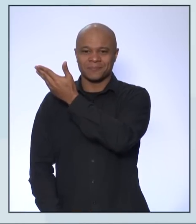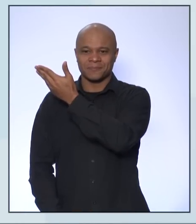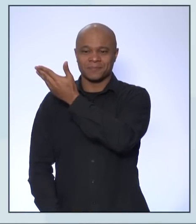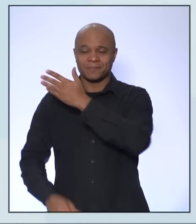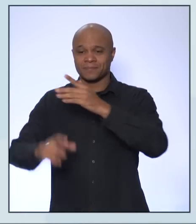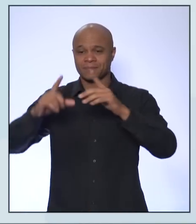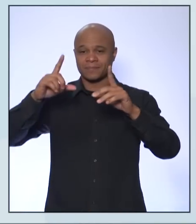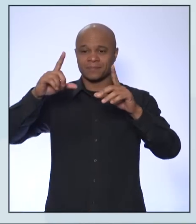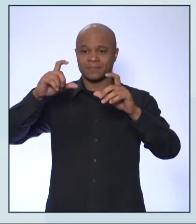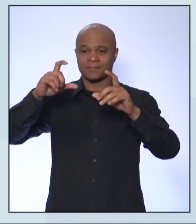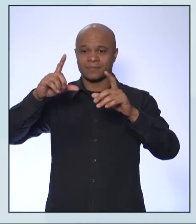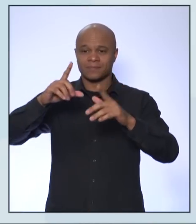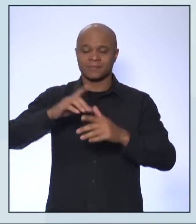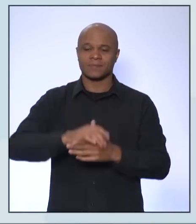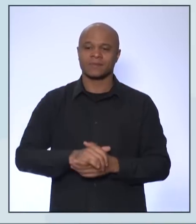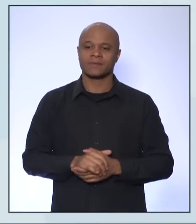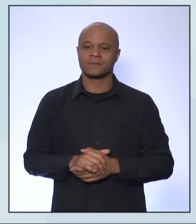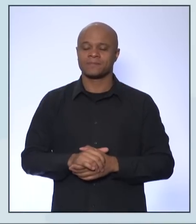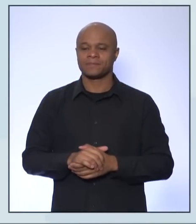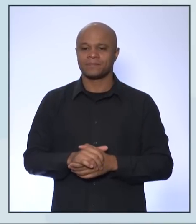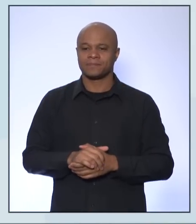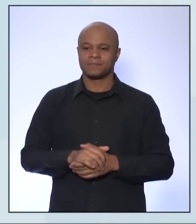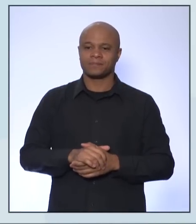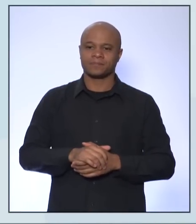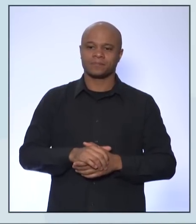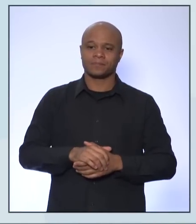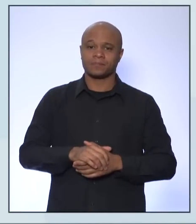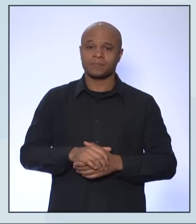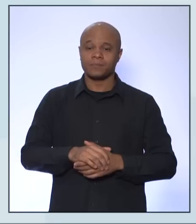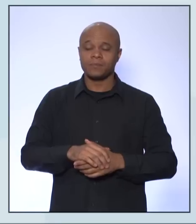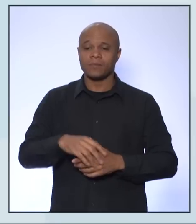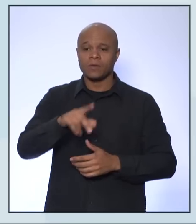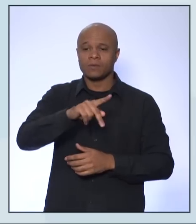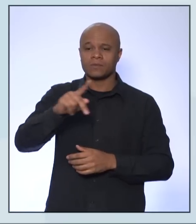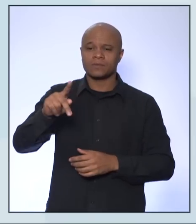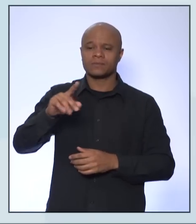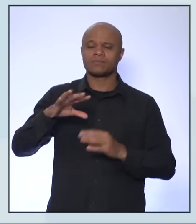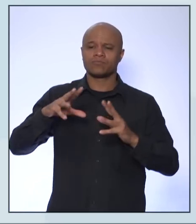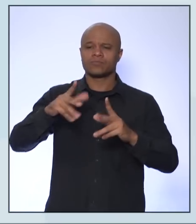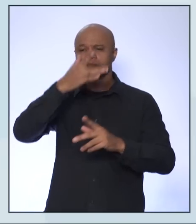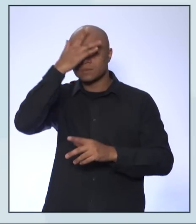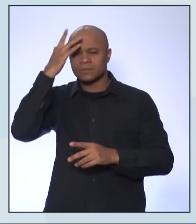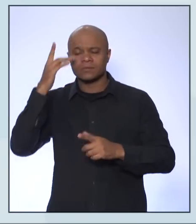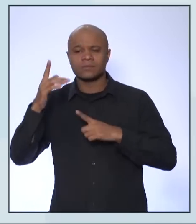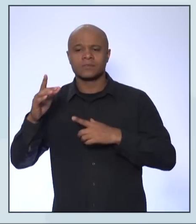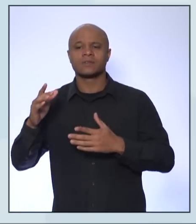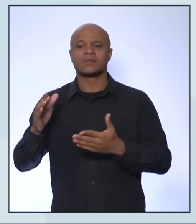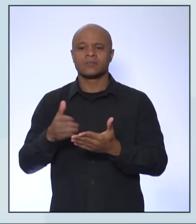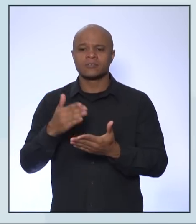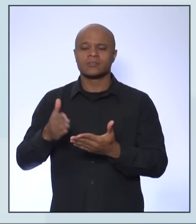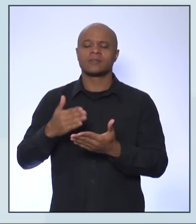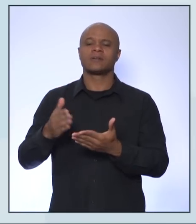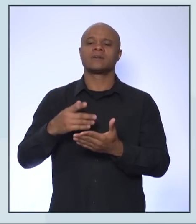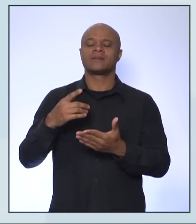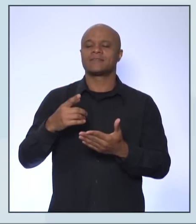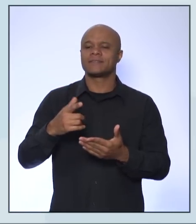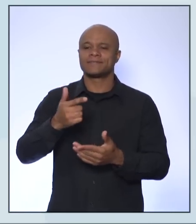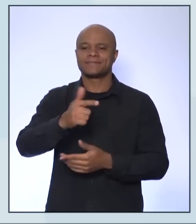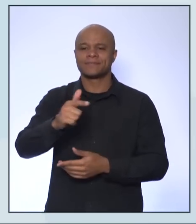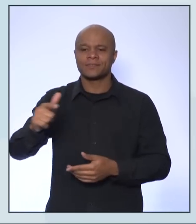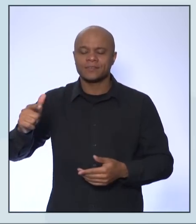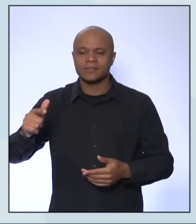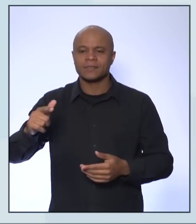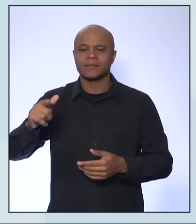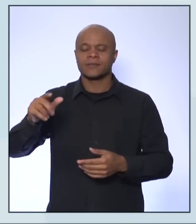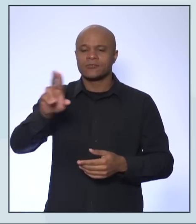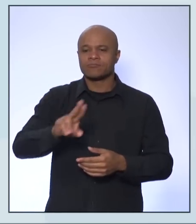tela. É uma sugestão de atividade. Professora Paula, todo mundo tem, né, um caderno que não usou todas as folhas e